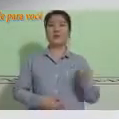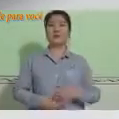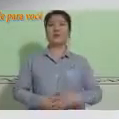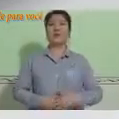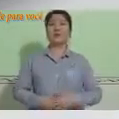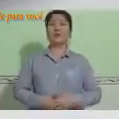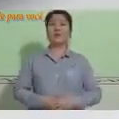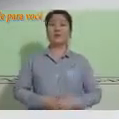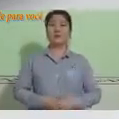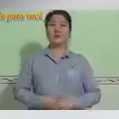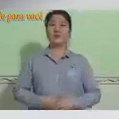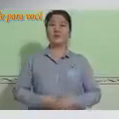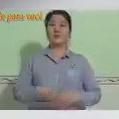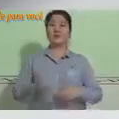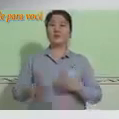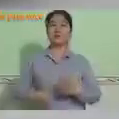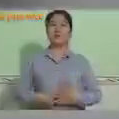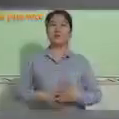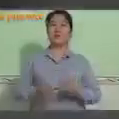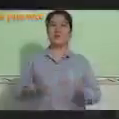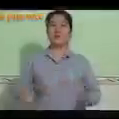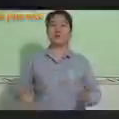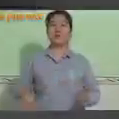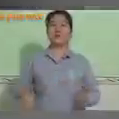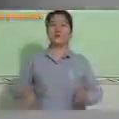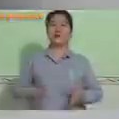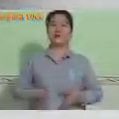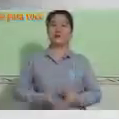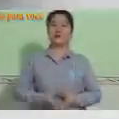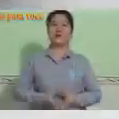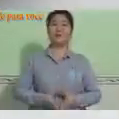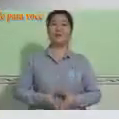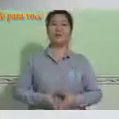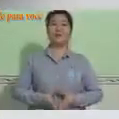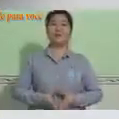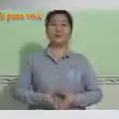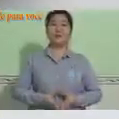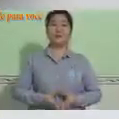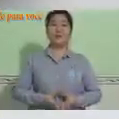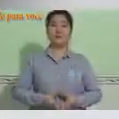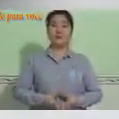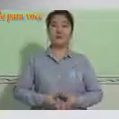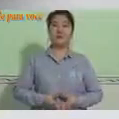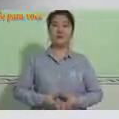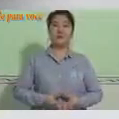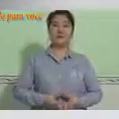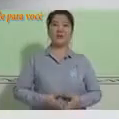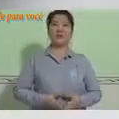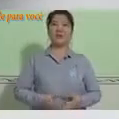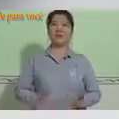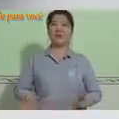da frequência para evacuar, ponto e vírgula, fezes amolecidas, ponto e vírgula, náuseas e vômitos, vírgula, que podem conter